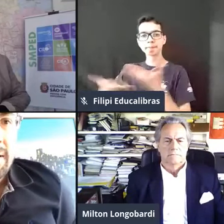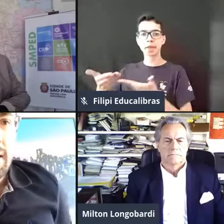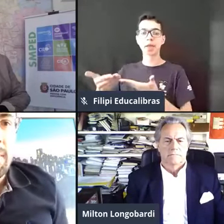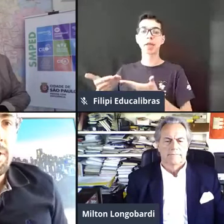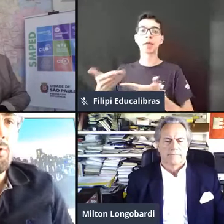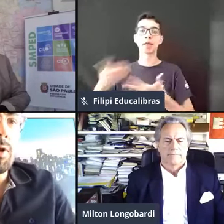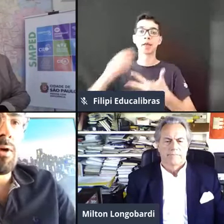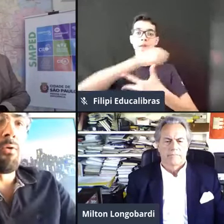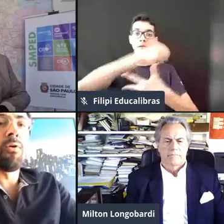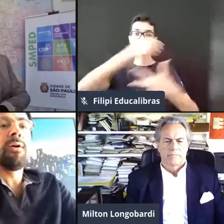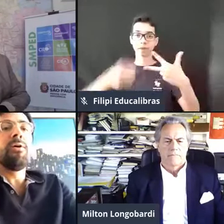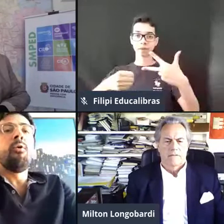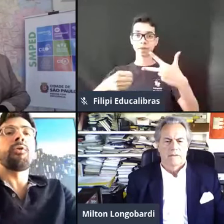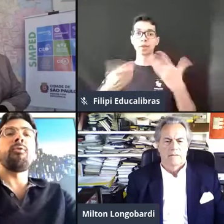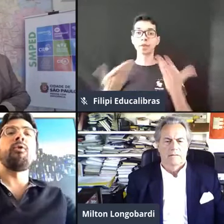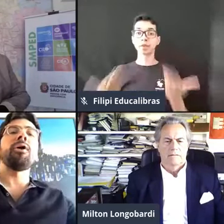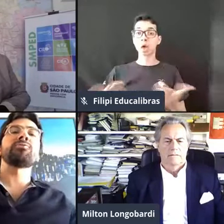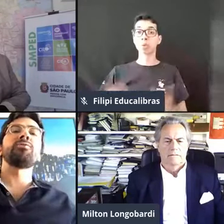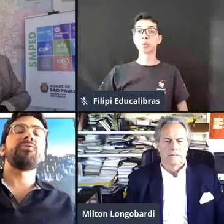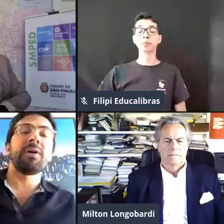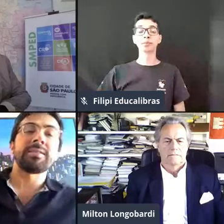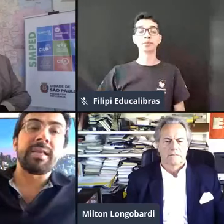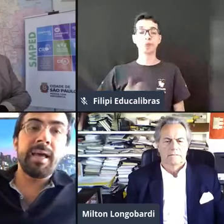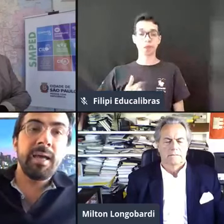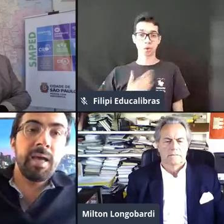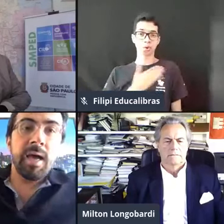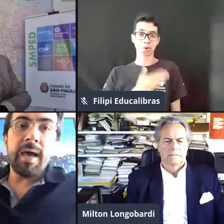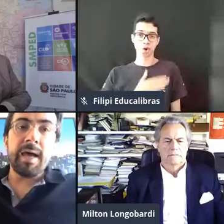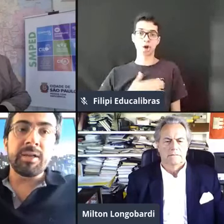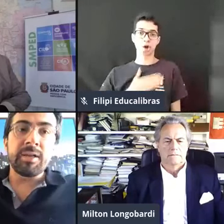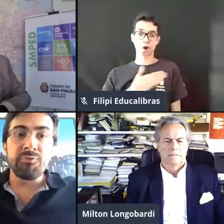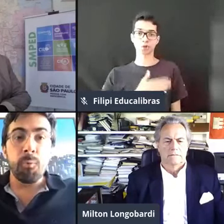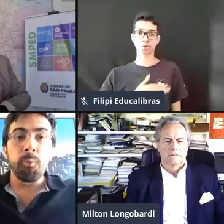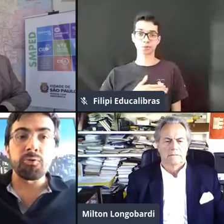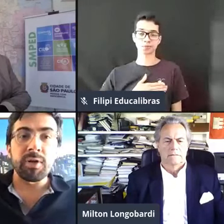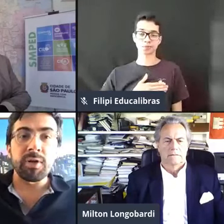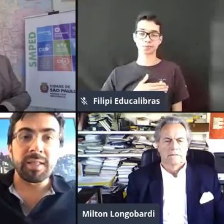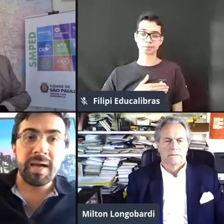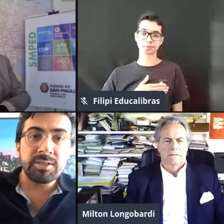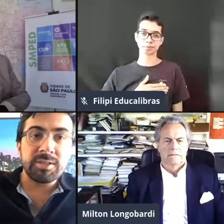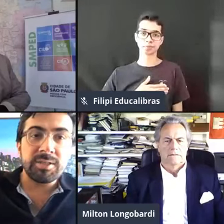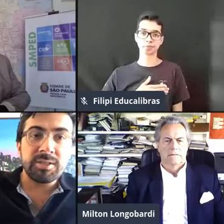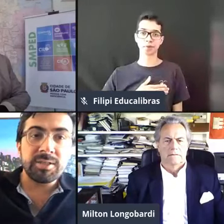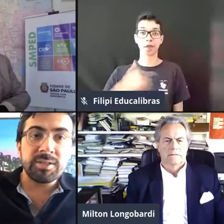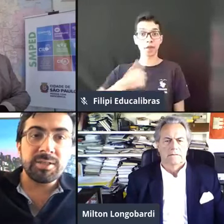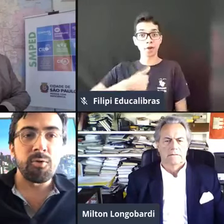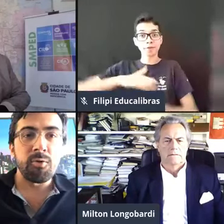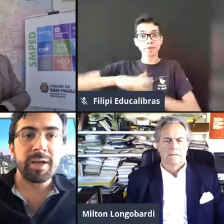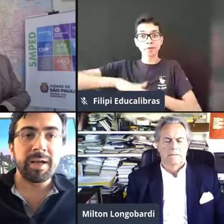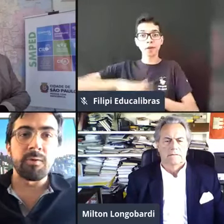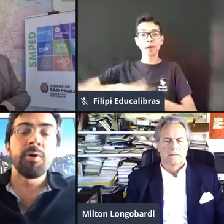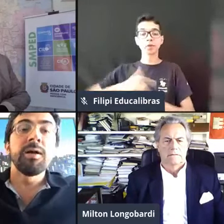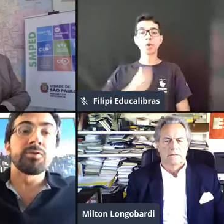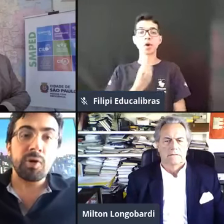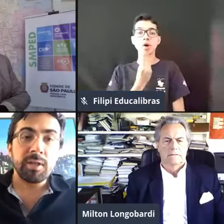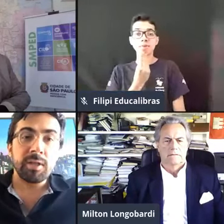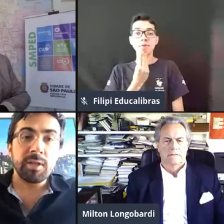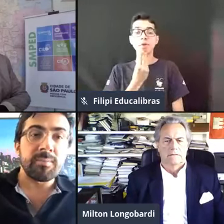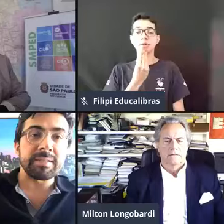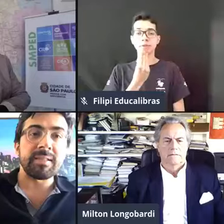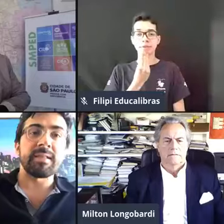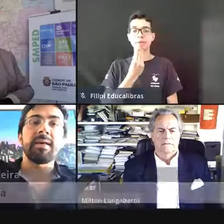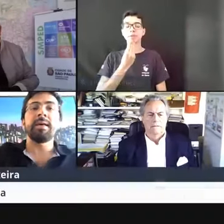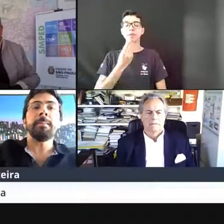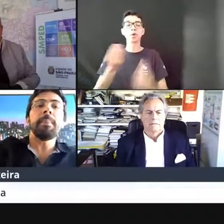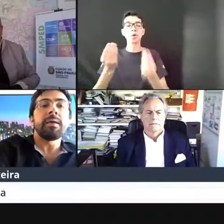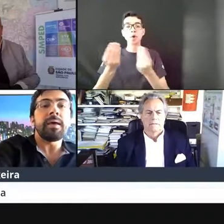é basicamente o que eu gosto de fazer. Tive a oportunidade de trabalhar com comunicação só depois